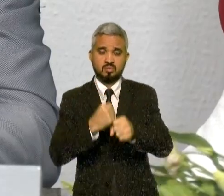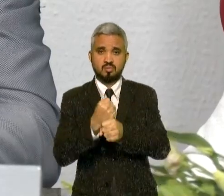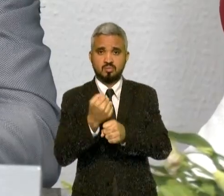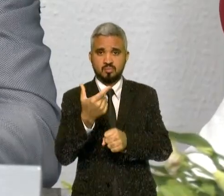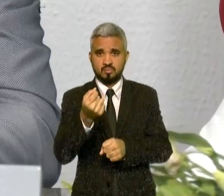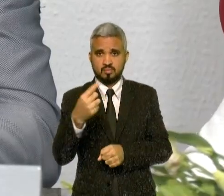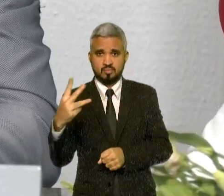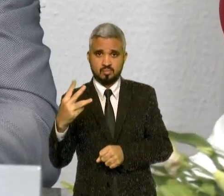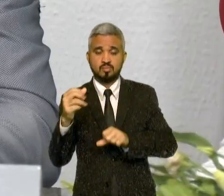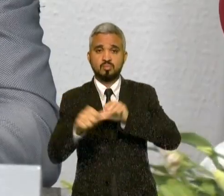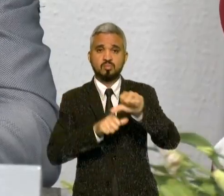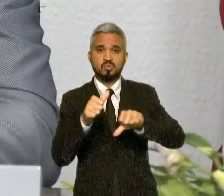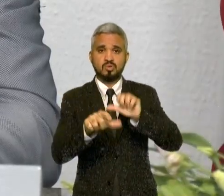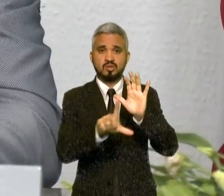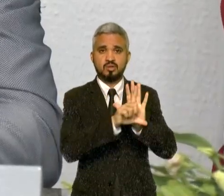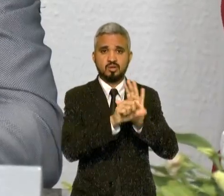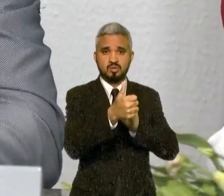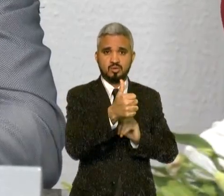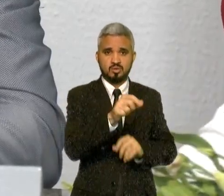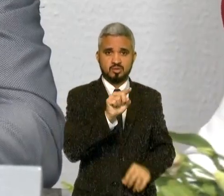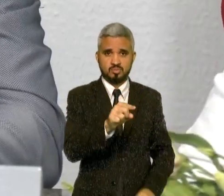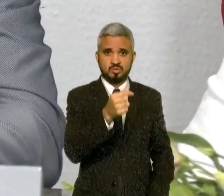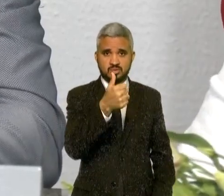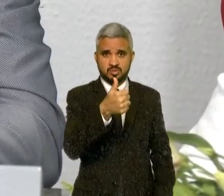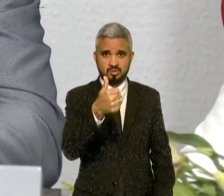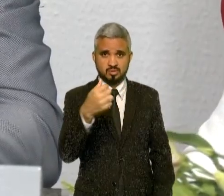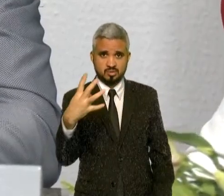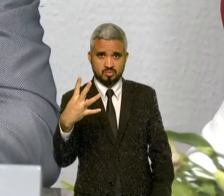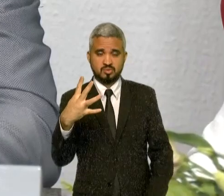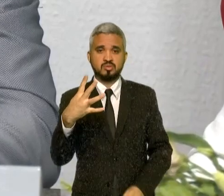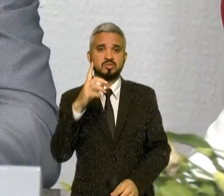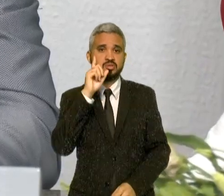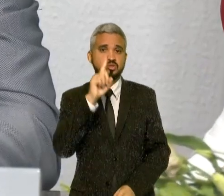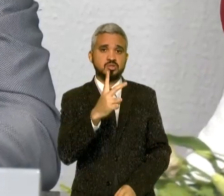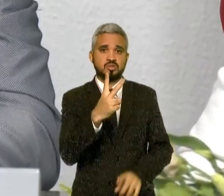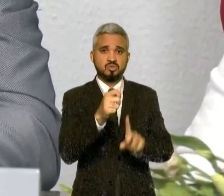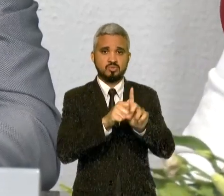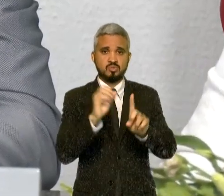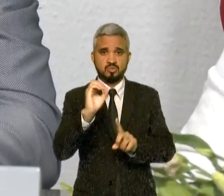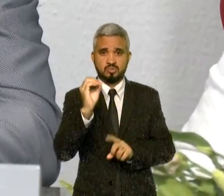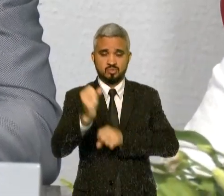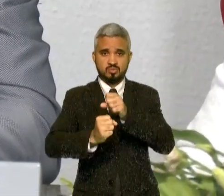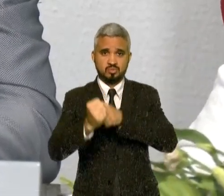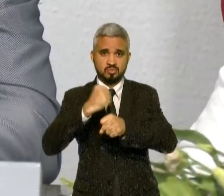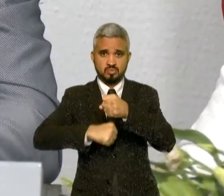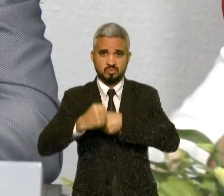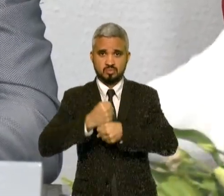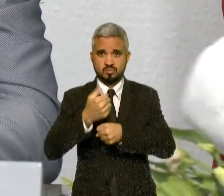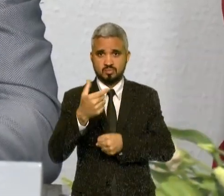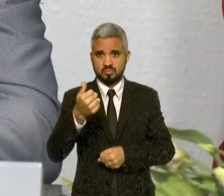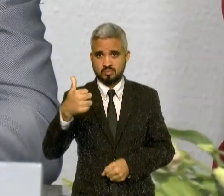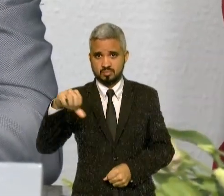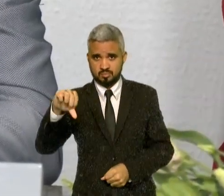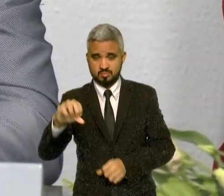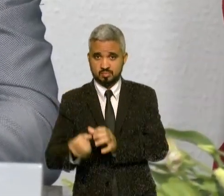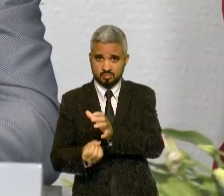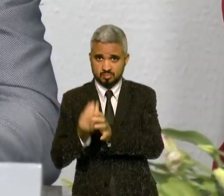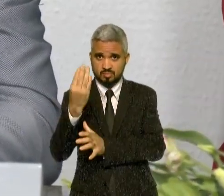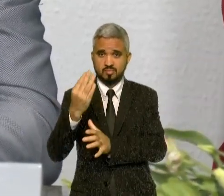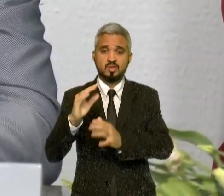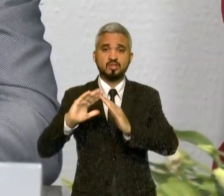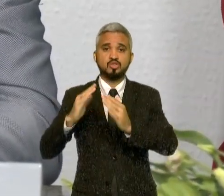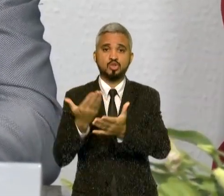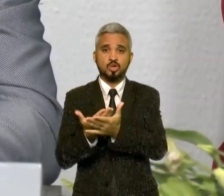número 11.114, de 2 de outubro de 2019, que institui a Escola de Saúde do Estado do Maranhão. Cria o programa